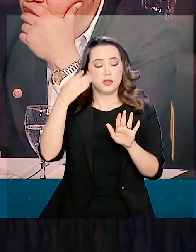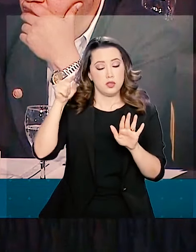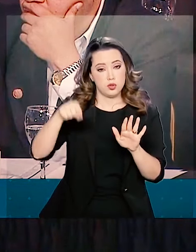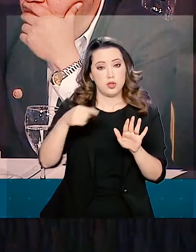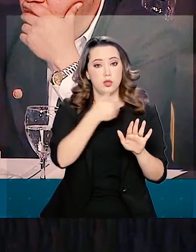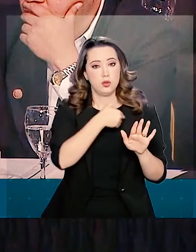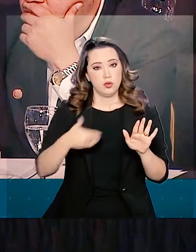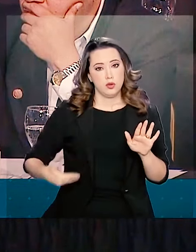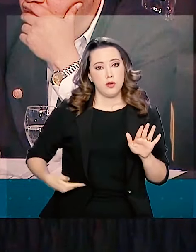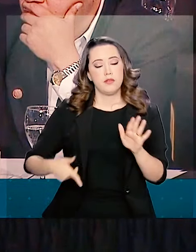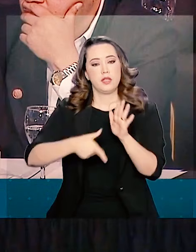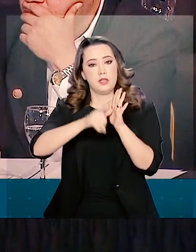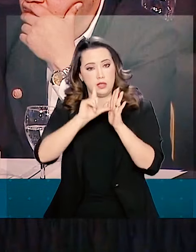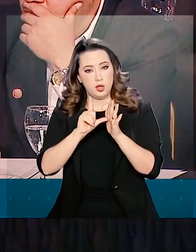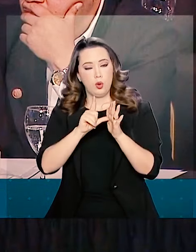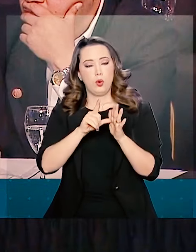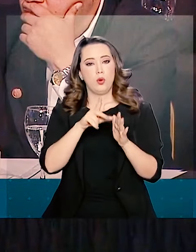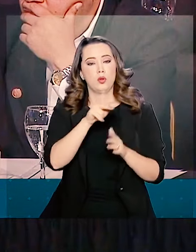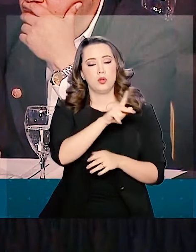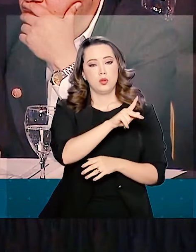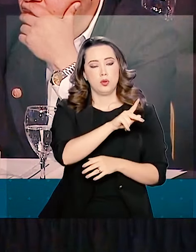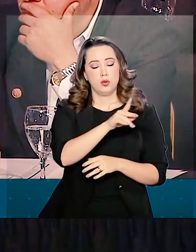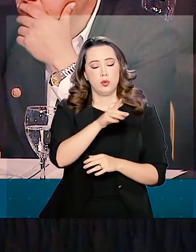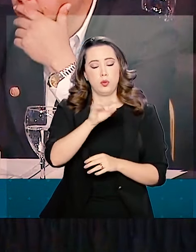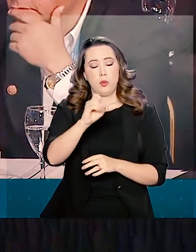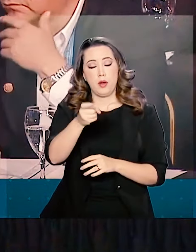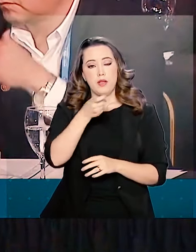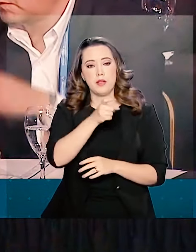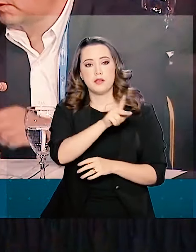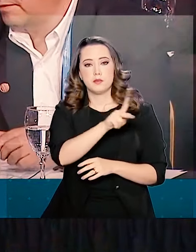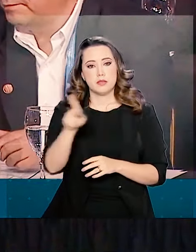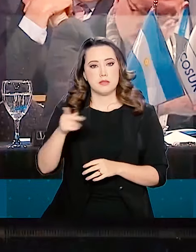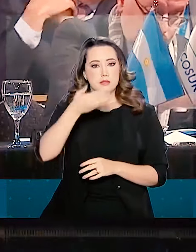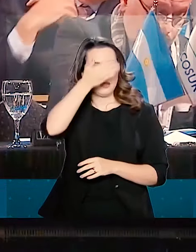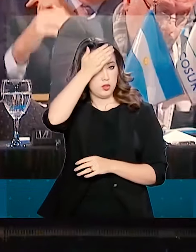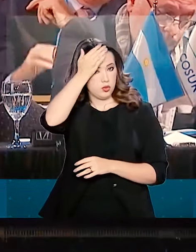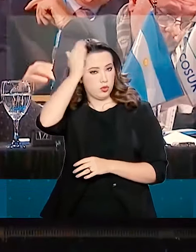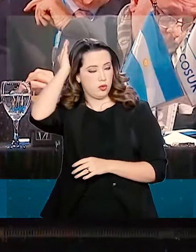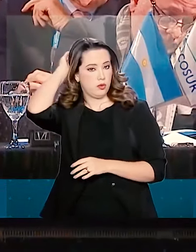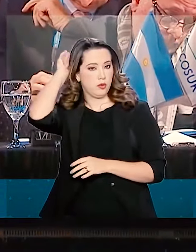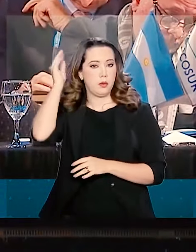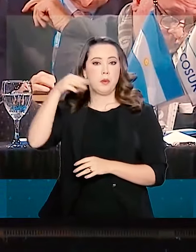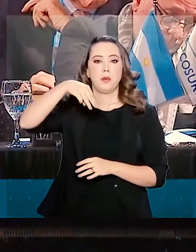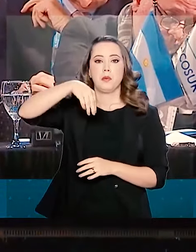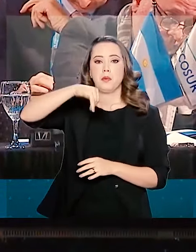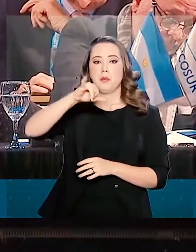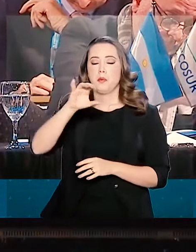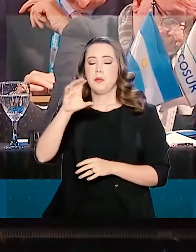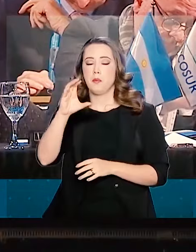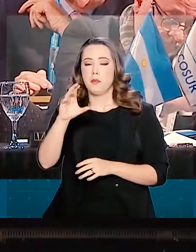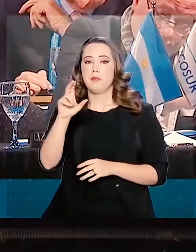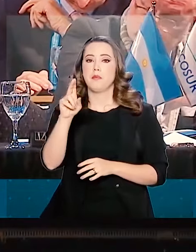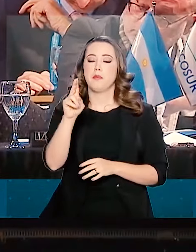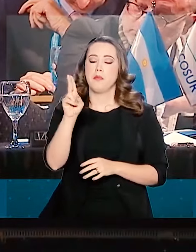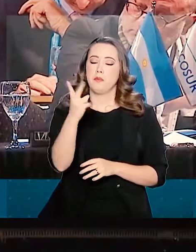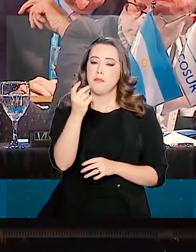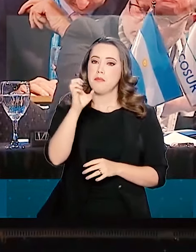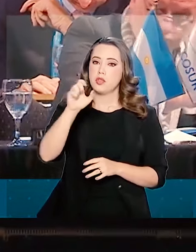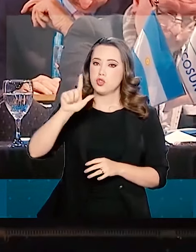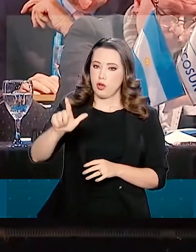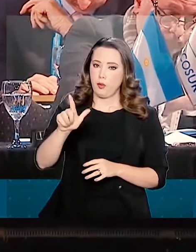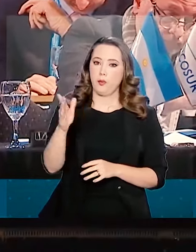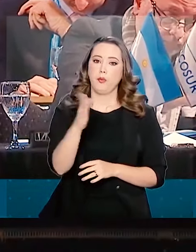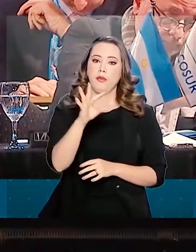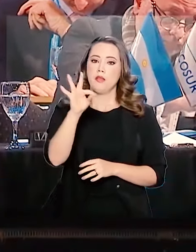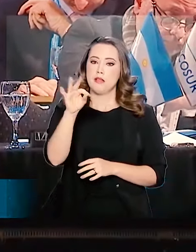ter que se necessita é de serem simplificados e necessita acho que o comércio de bens e mercadorias é a mobilidade de pessoas